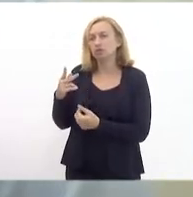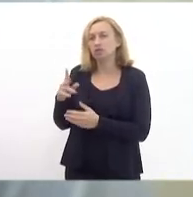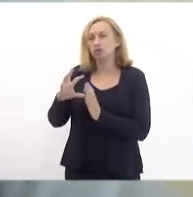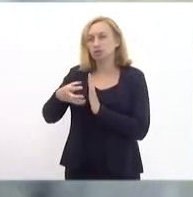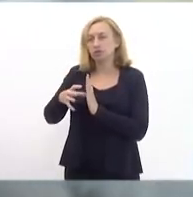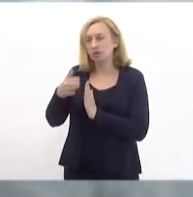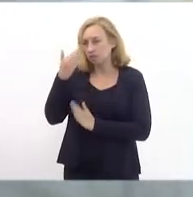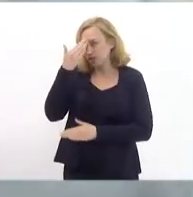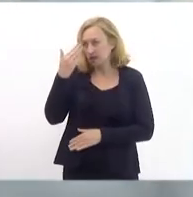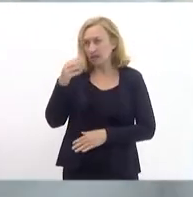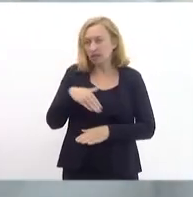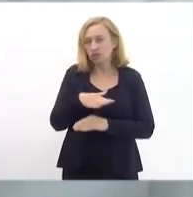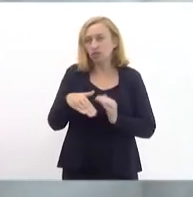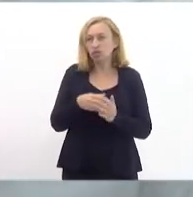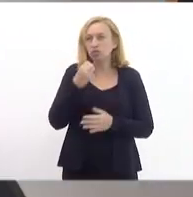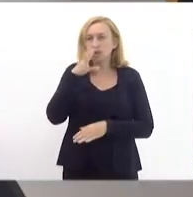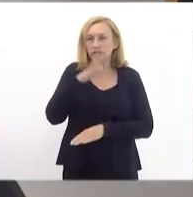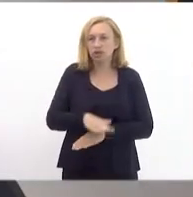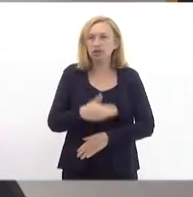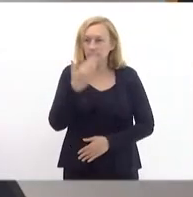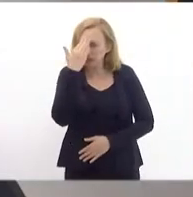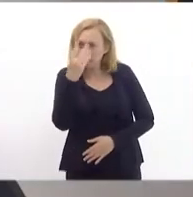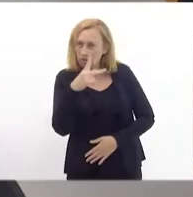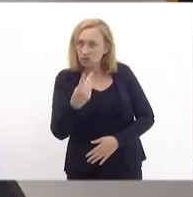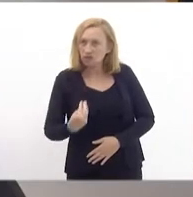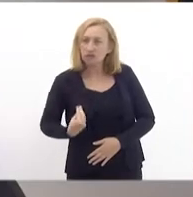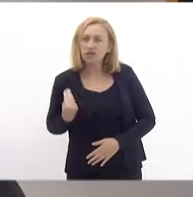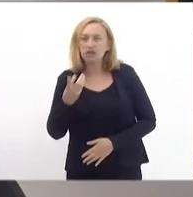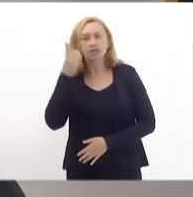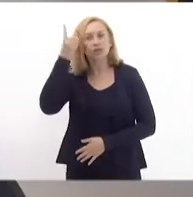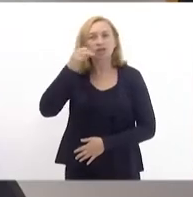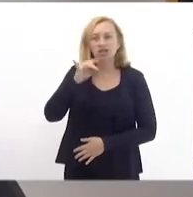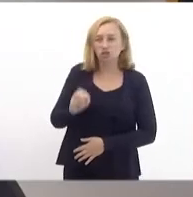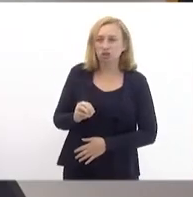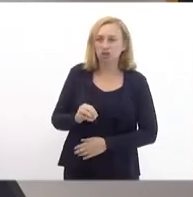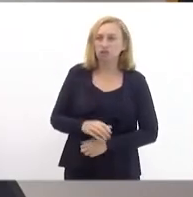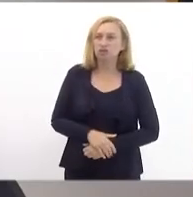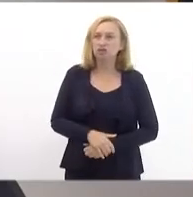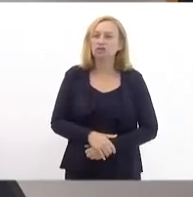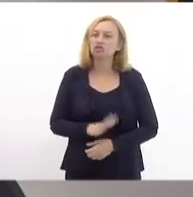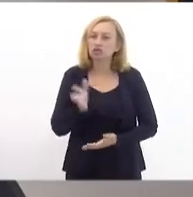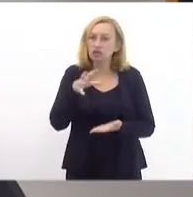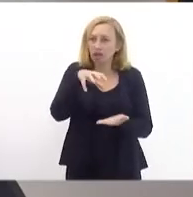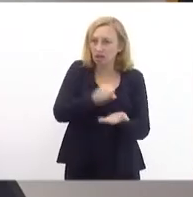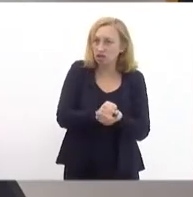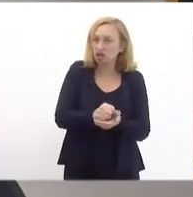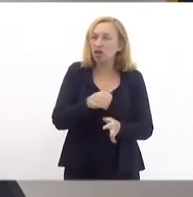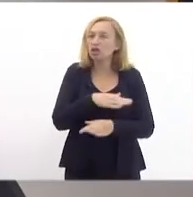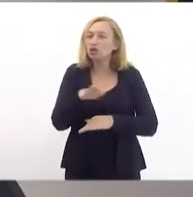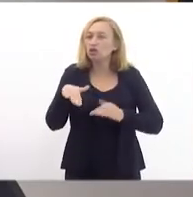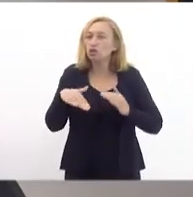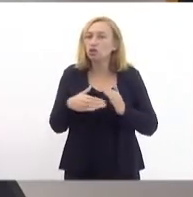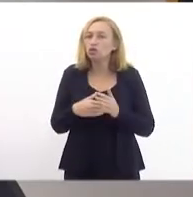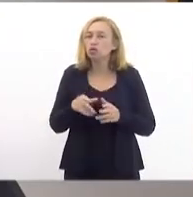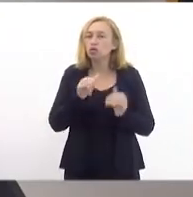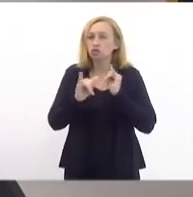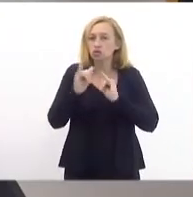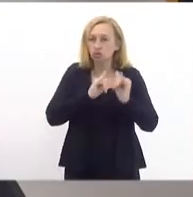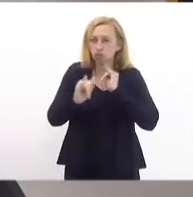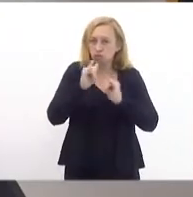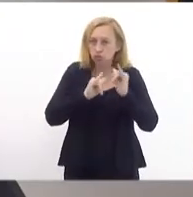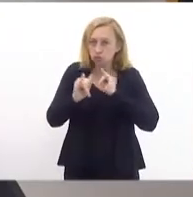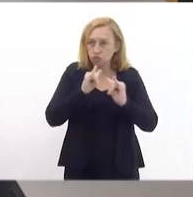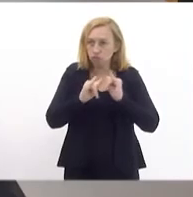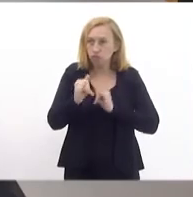boa tarde. Obrigado pela sua participação, deputado Dionísio Lins. Vai estar aqui. Anotada aqui todas as informações que